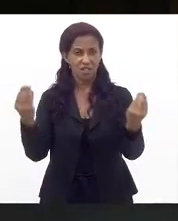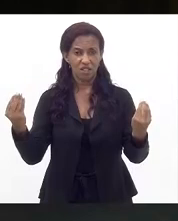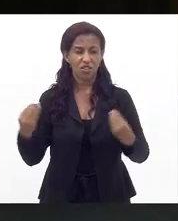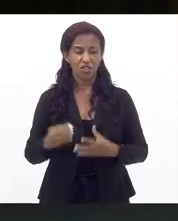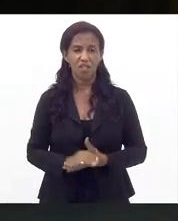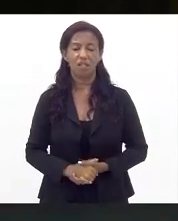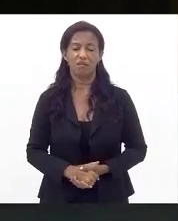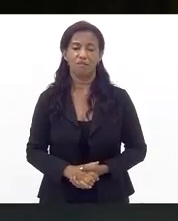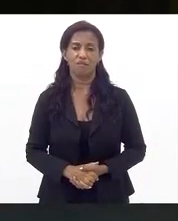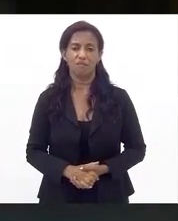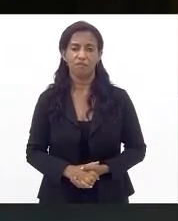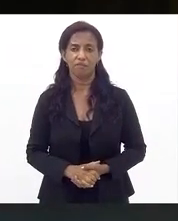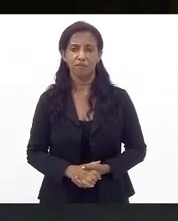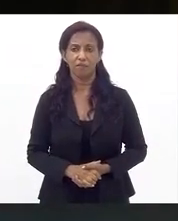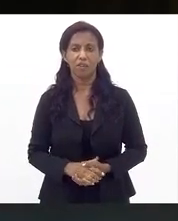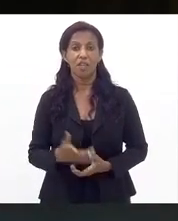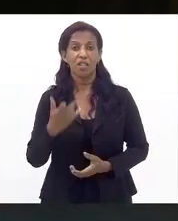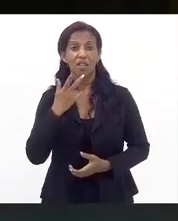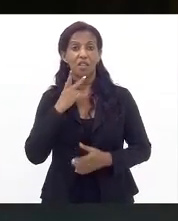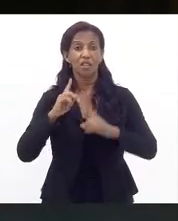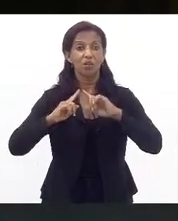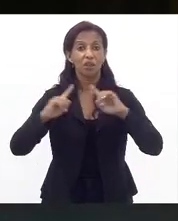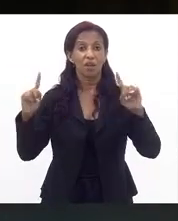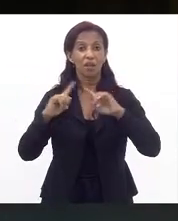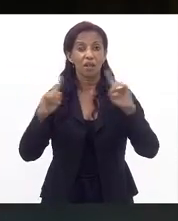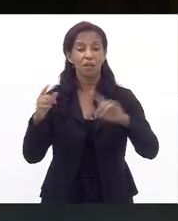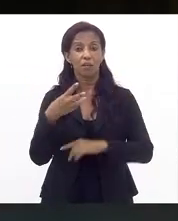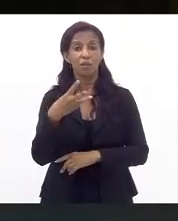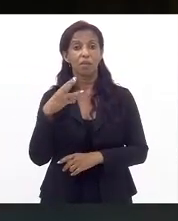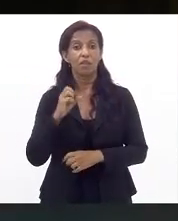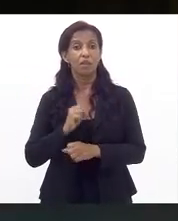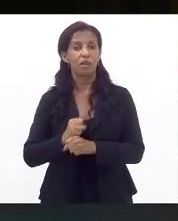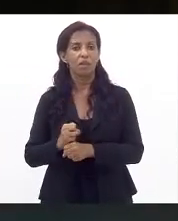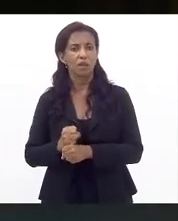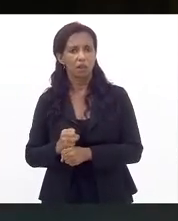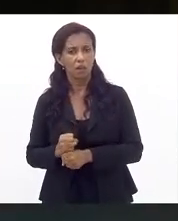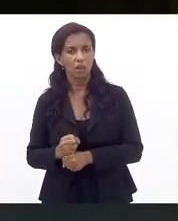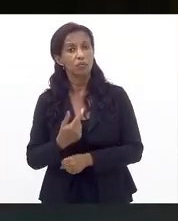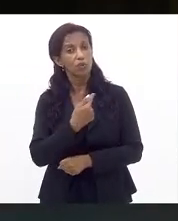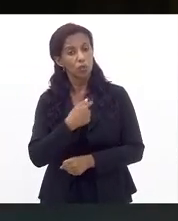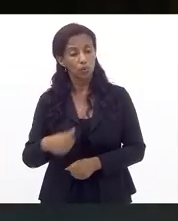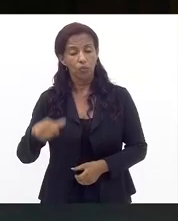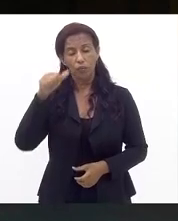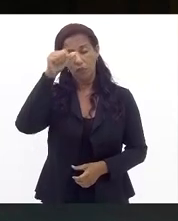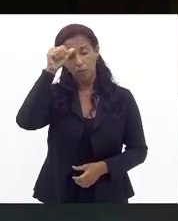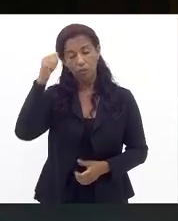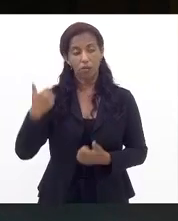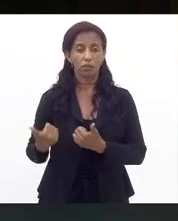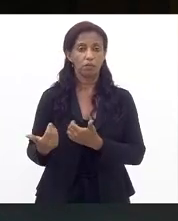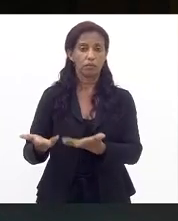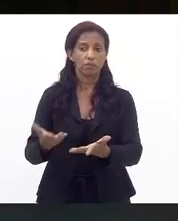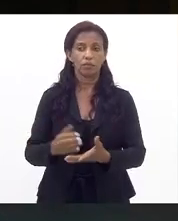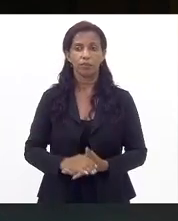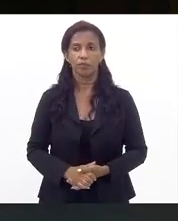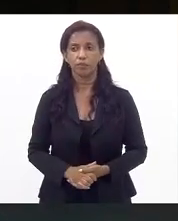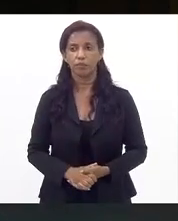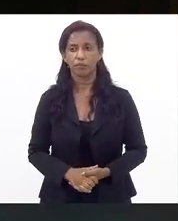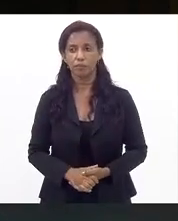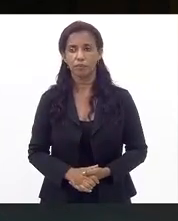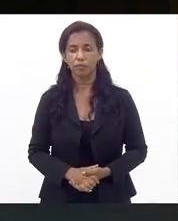muito cheio de servidores da saúde que reivindicavam a 30 anos o pccs foi o governo do Palio Cássia que encantou